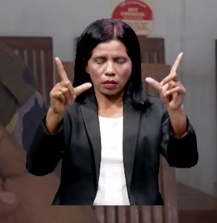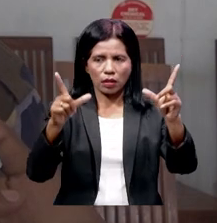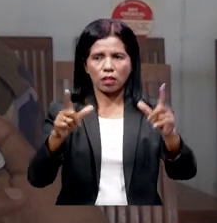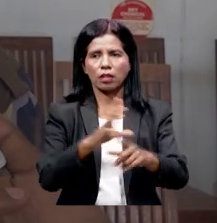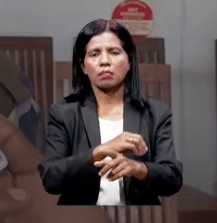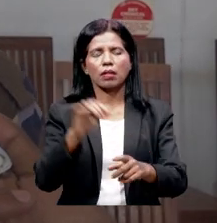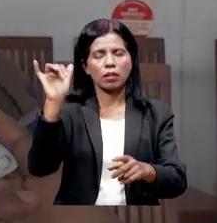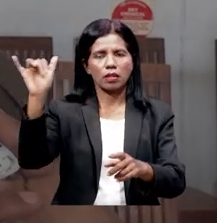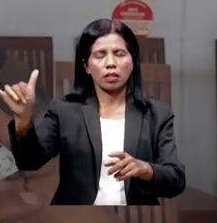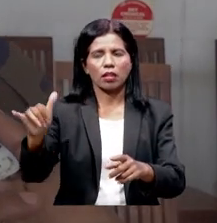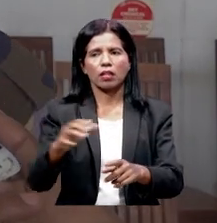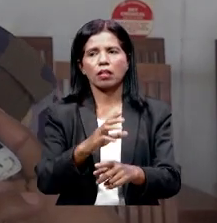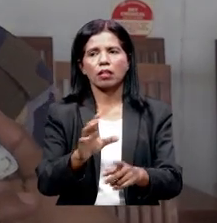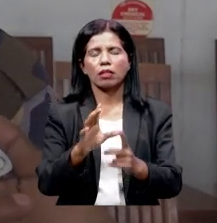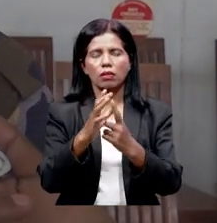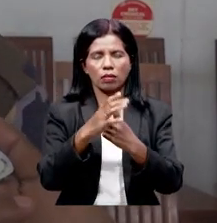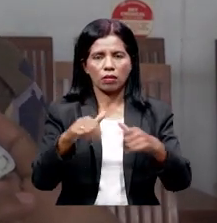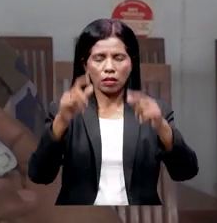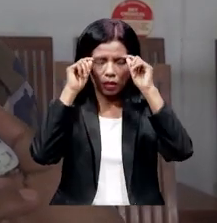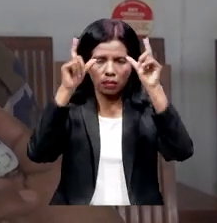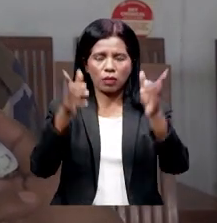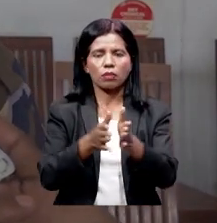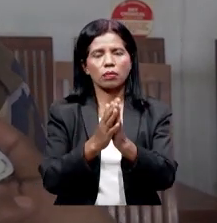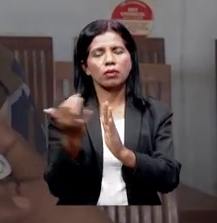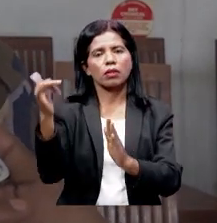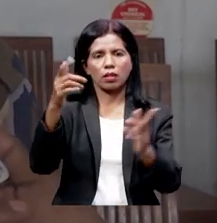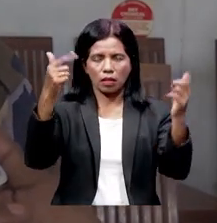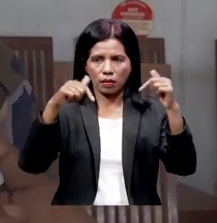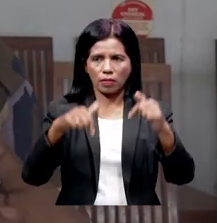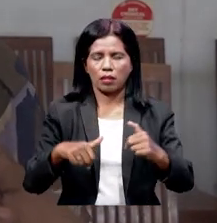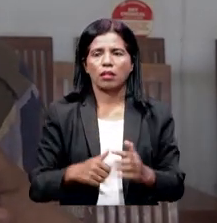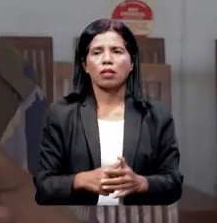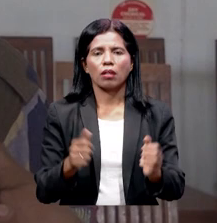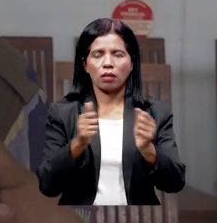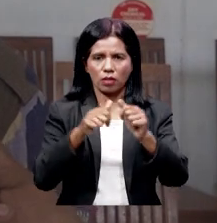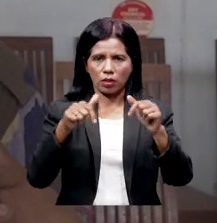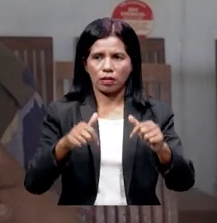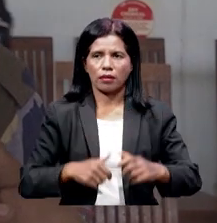Neva, e a cultura de Timor, exige se era Neva tem que mais, então, corazão hira que nem, bo,